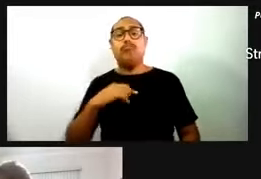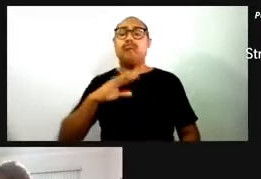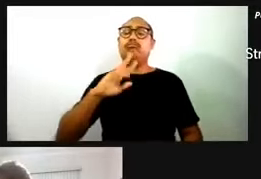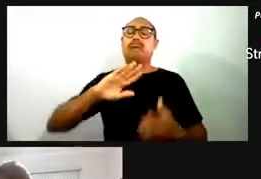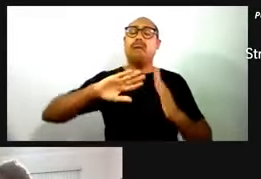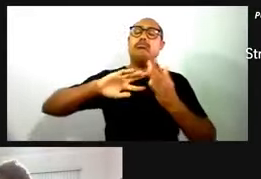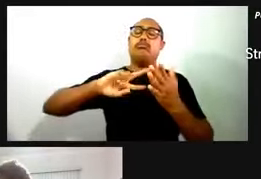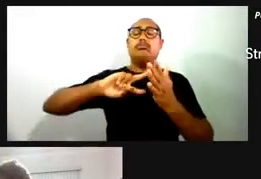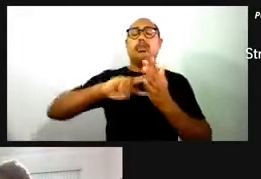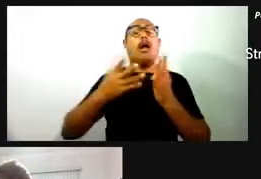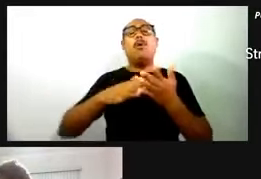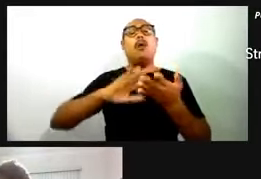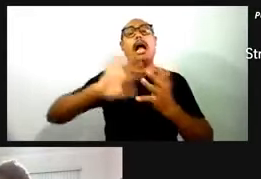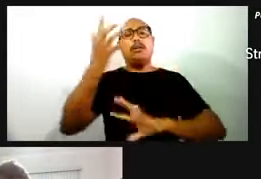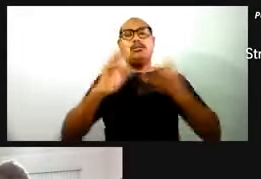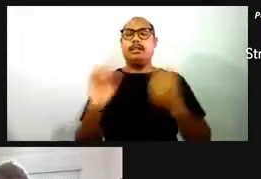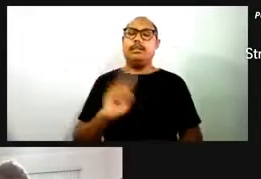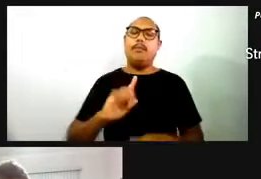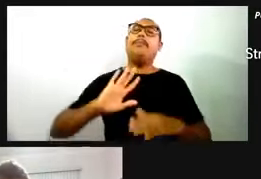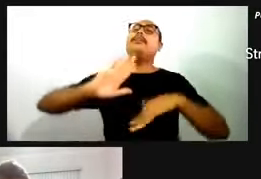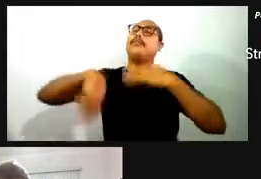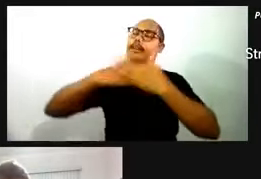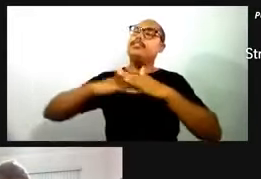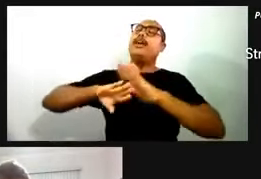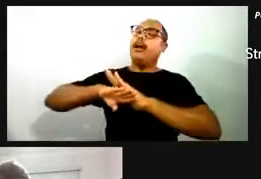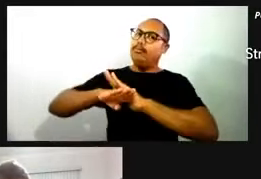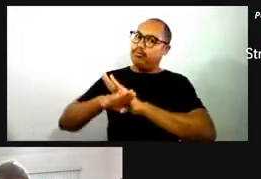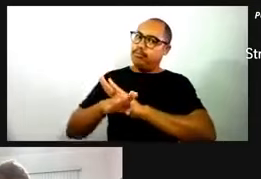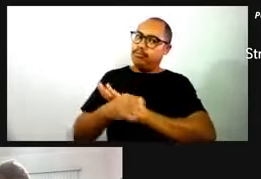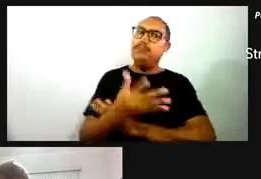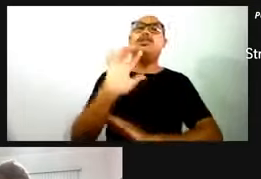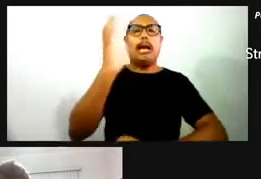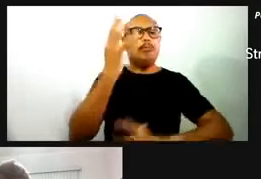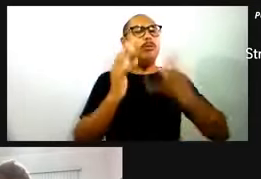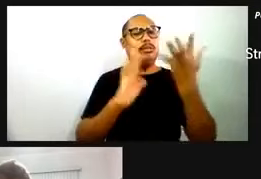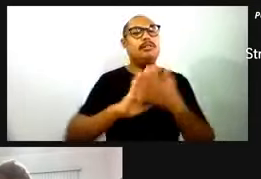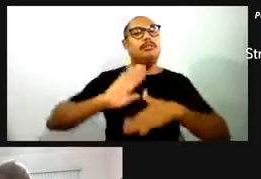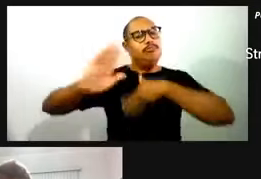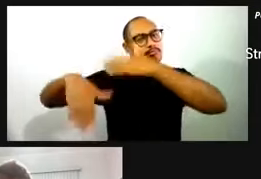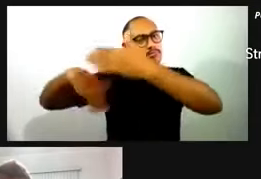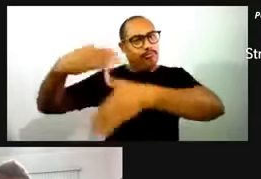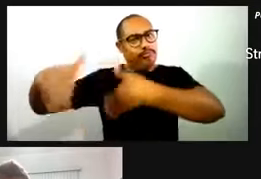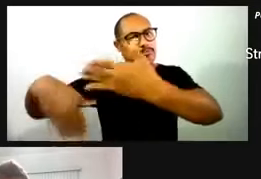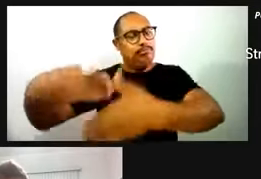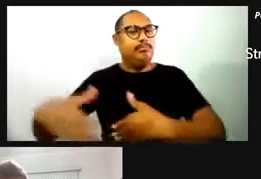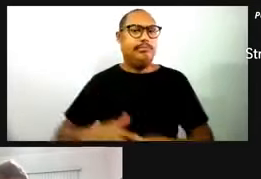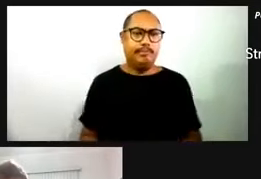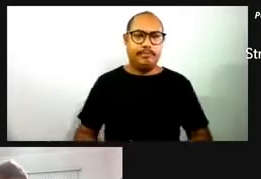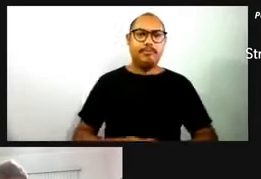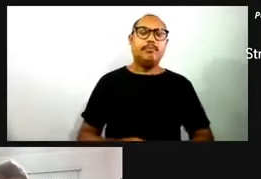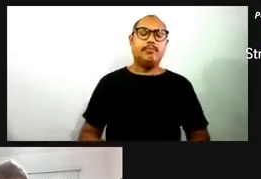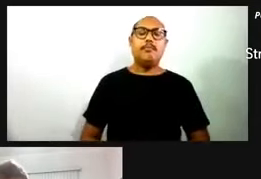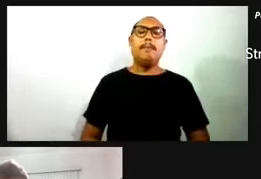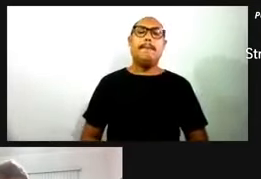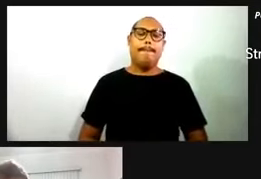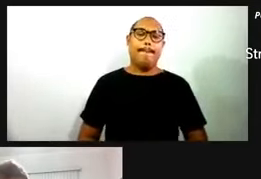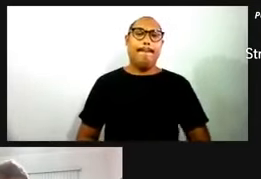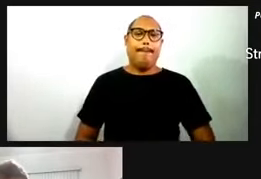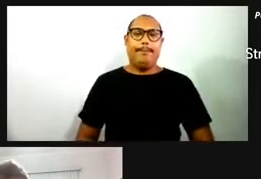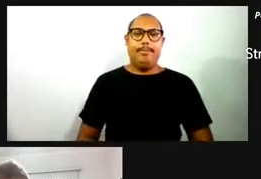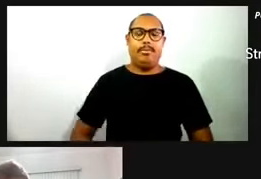já está começando a ficar, de certa forma, como uma coisa mais